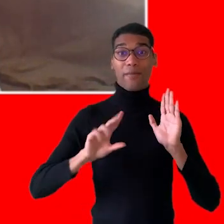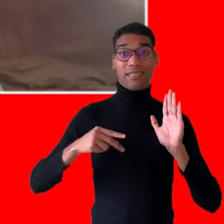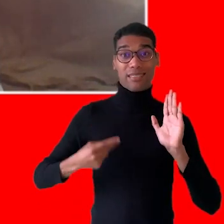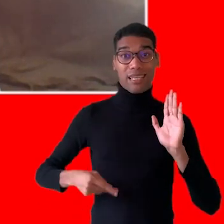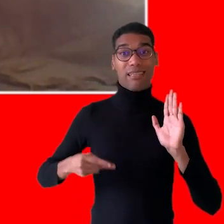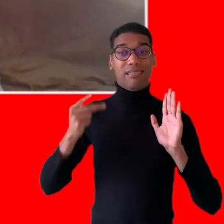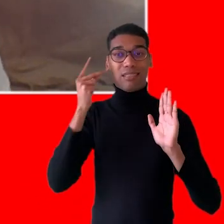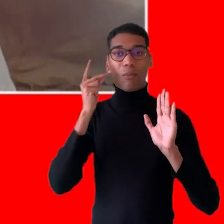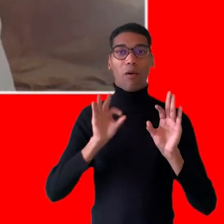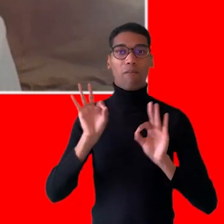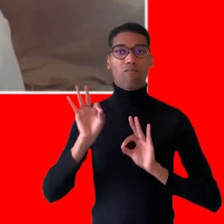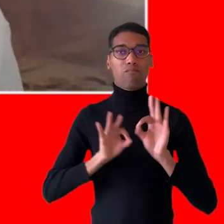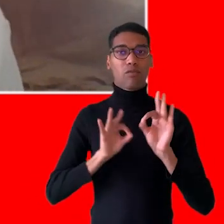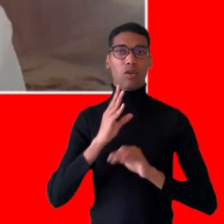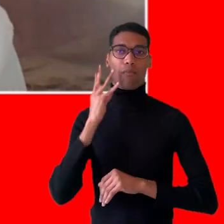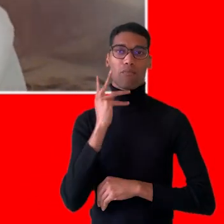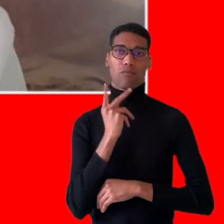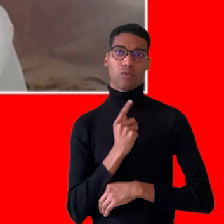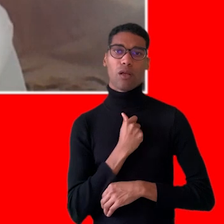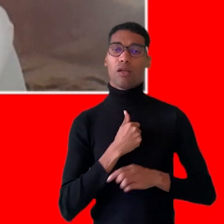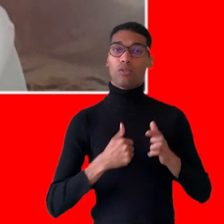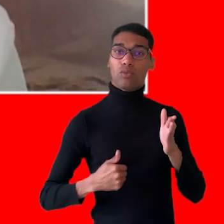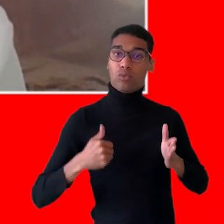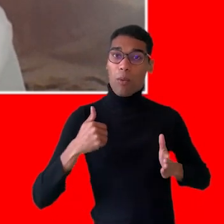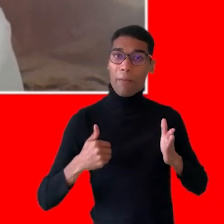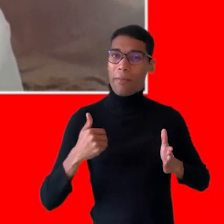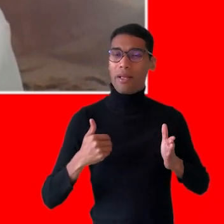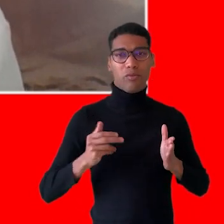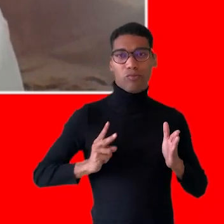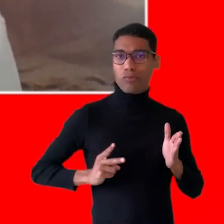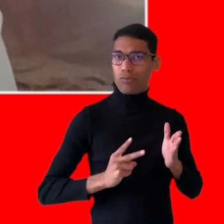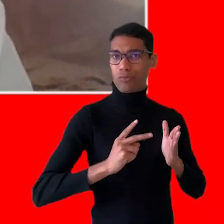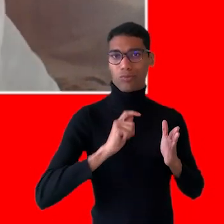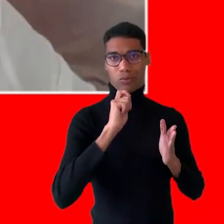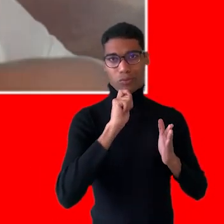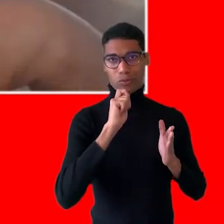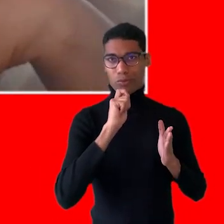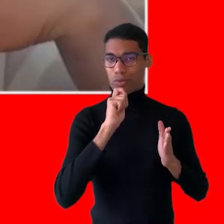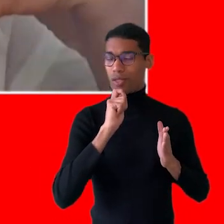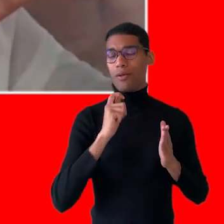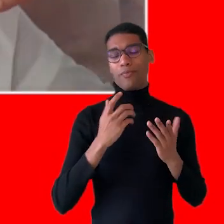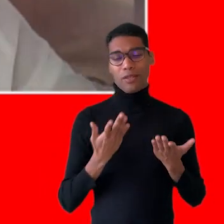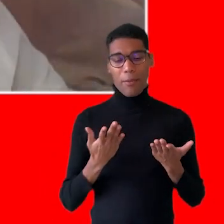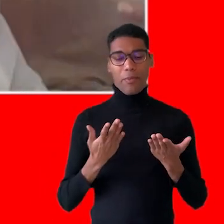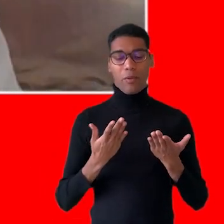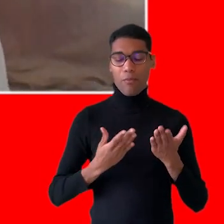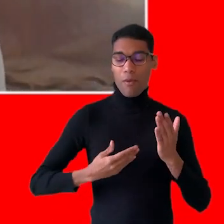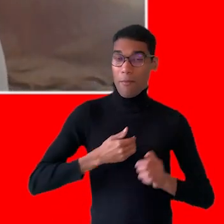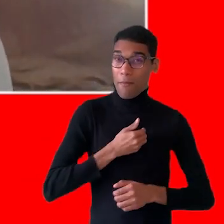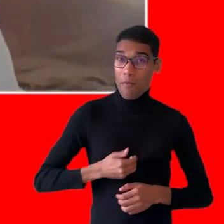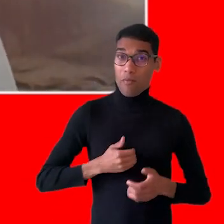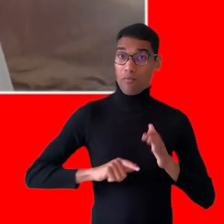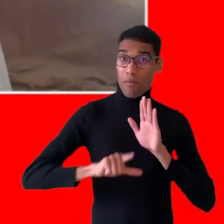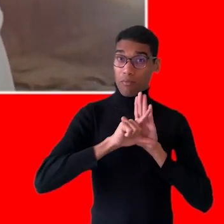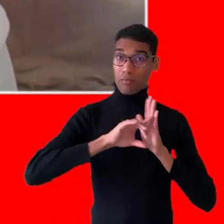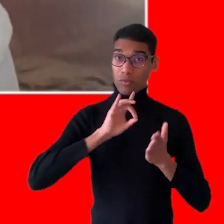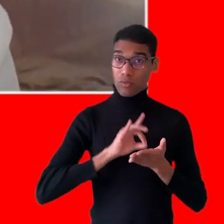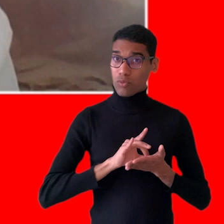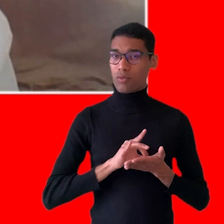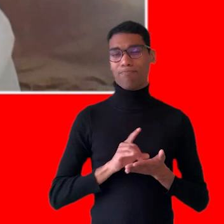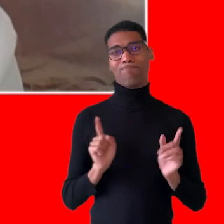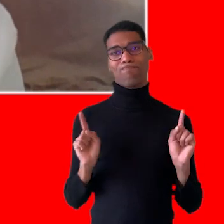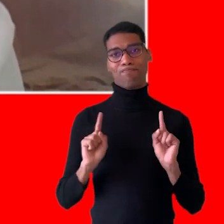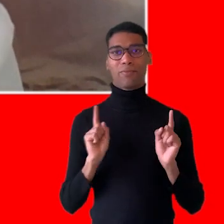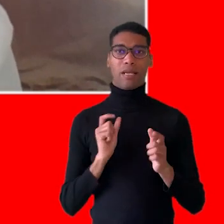São Paulo um projeto muito bonito, de um período, infelizmente, não seguiu, né, como uma política de Estado, que independentemente